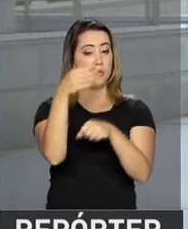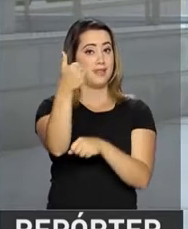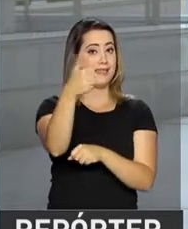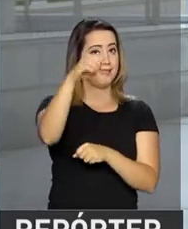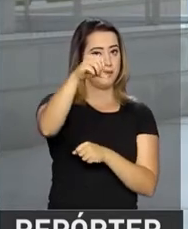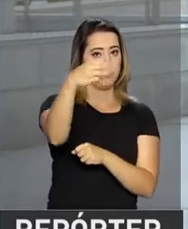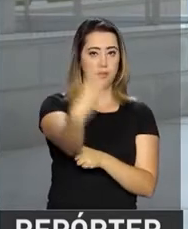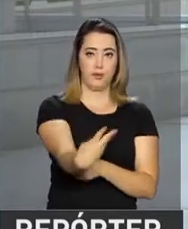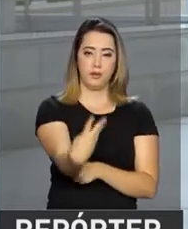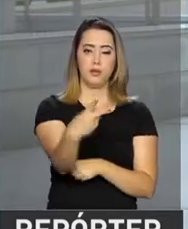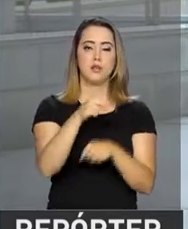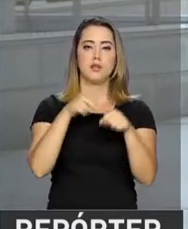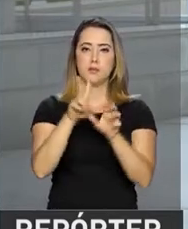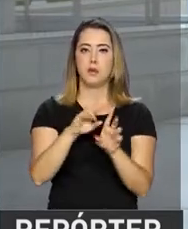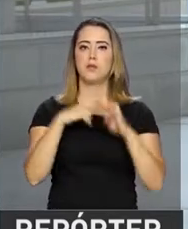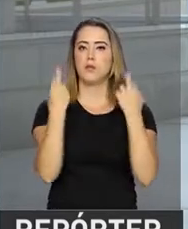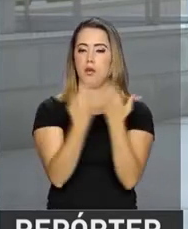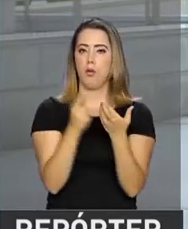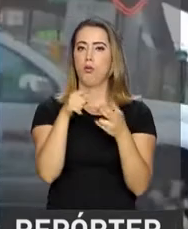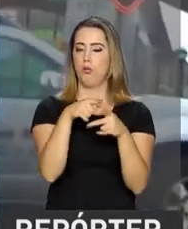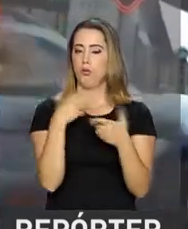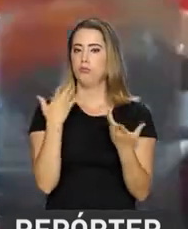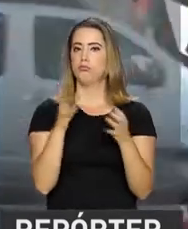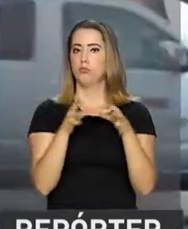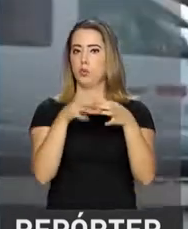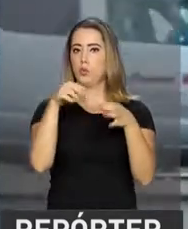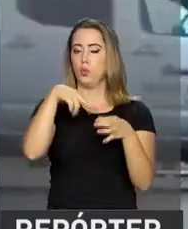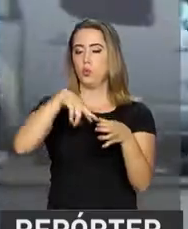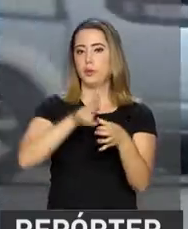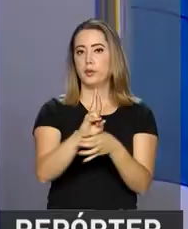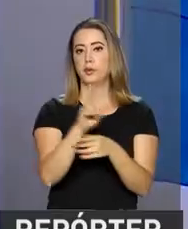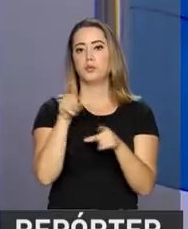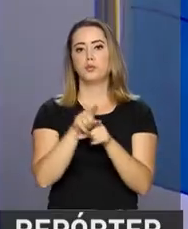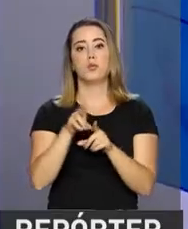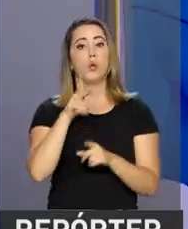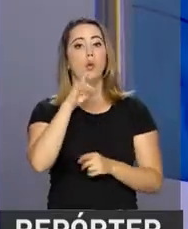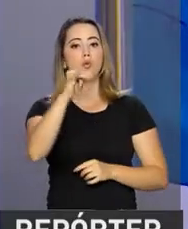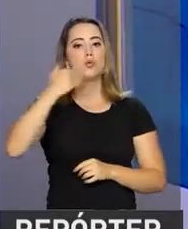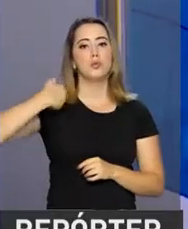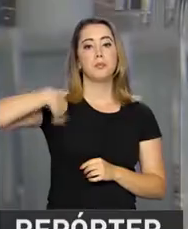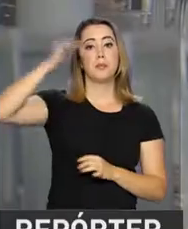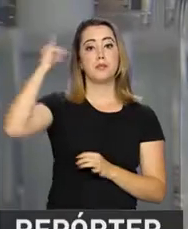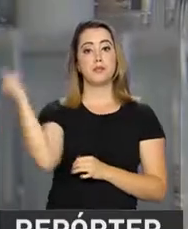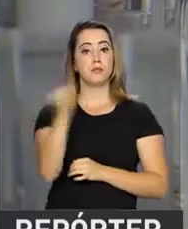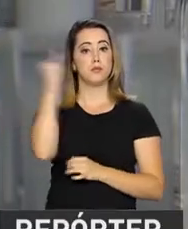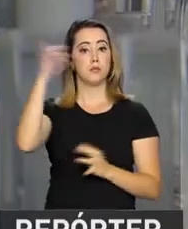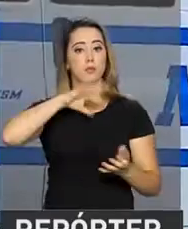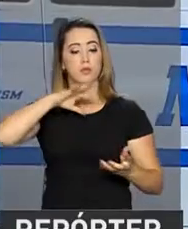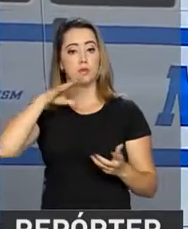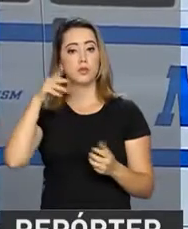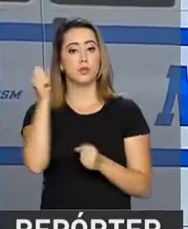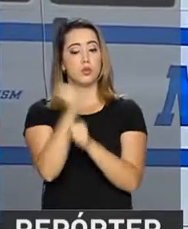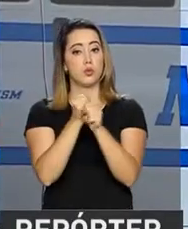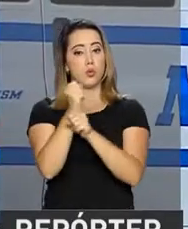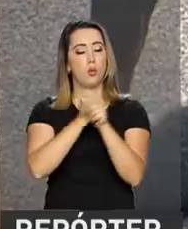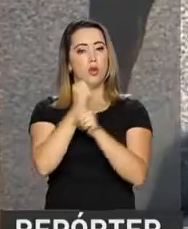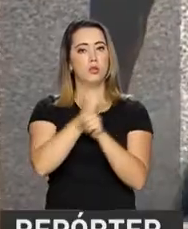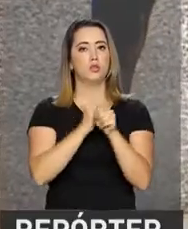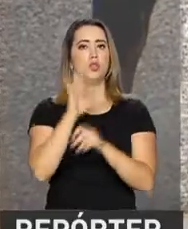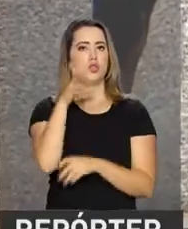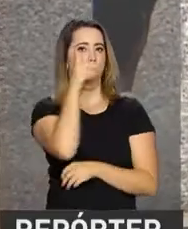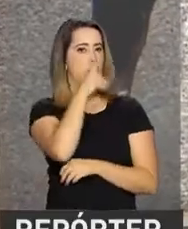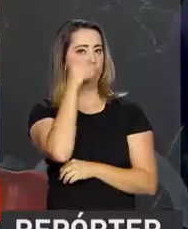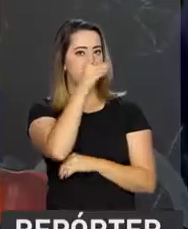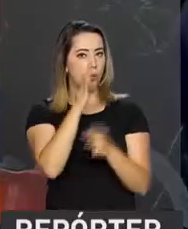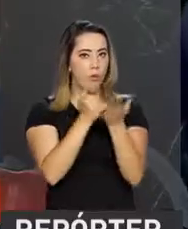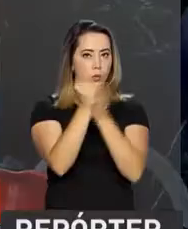países que fazem parte da organização é o dia mais importante do ano para as nações unidas e desde o domingo a polícia de nova york já está